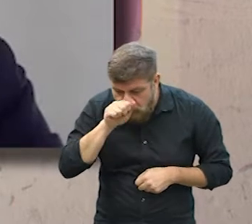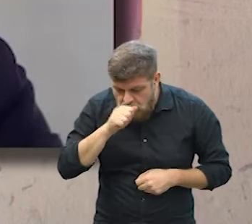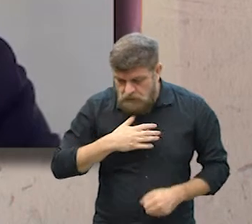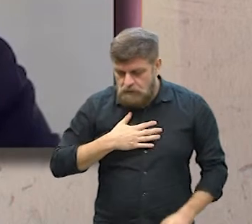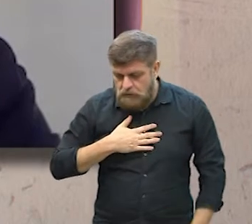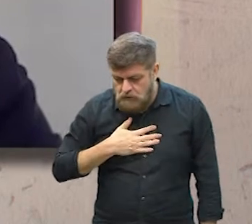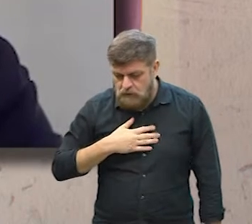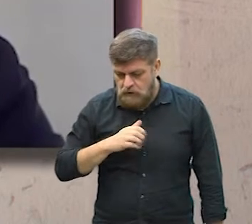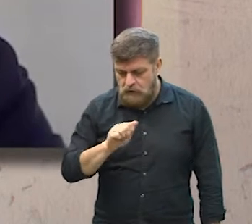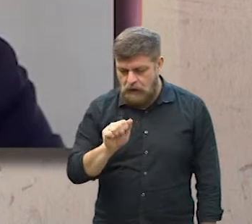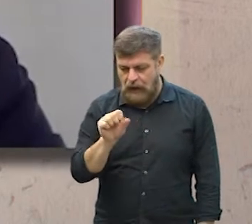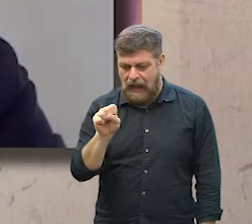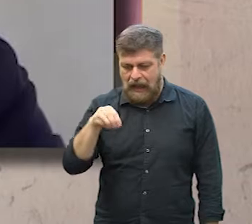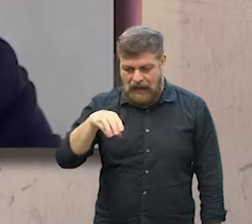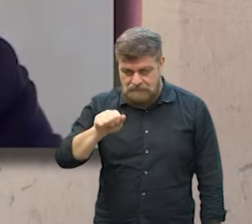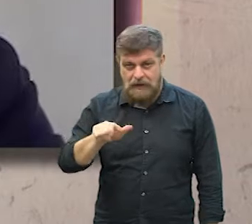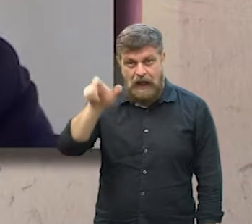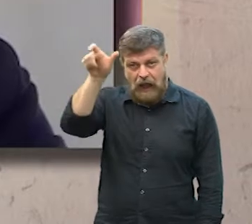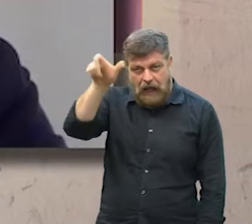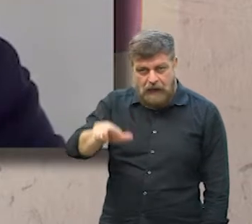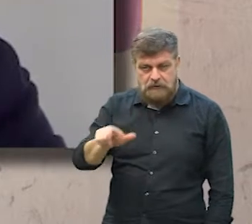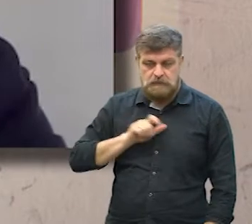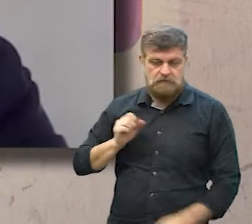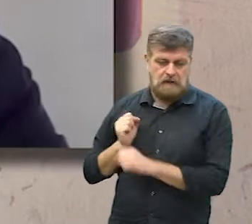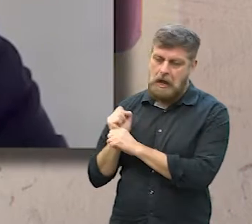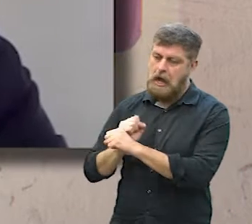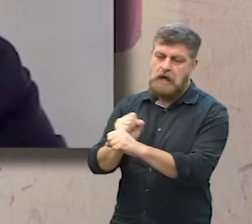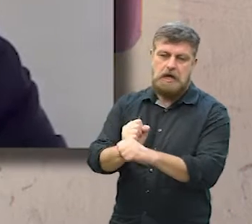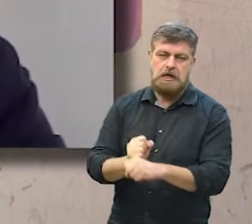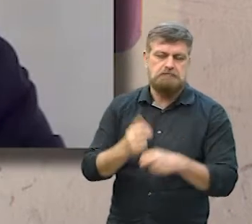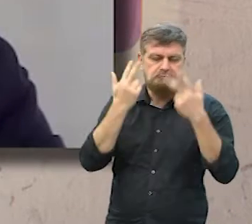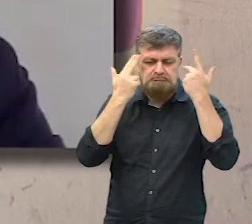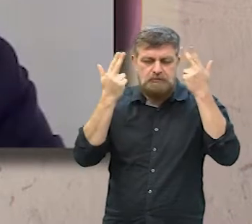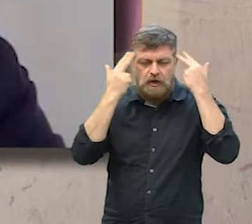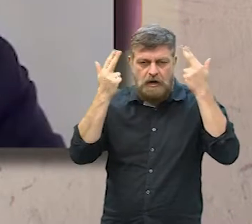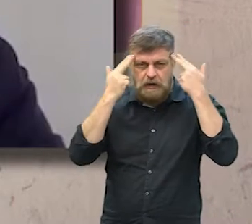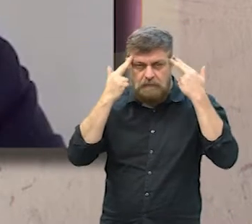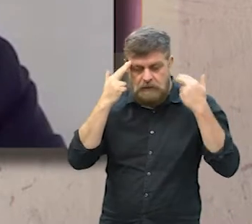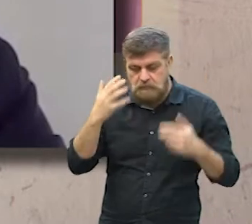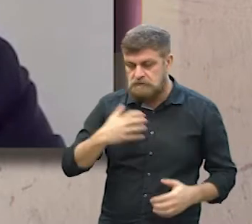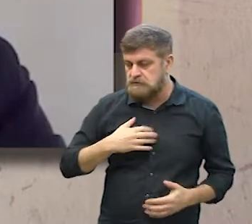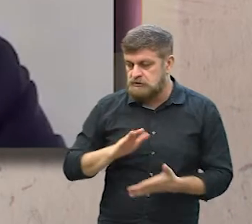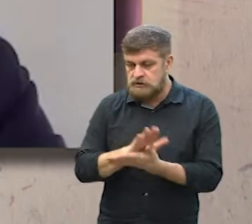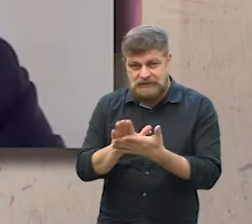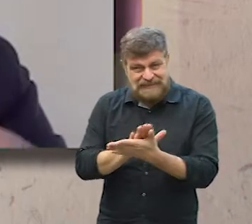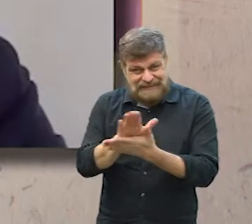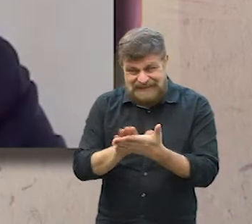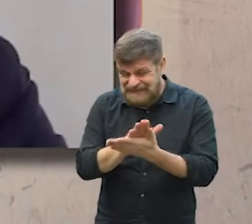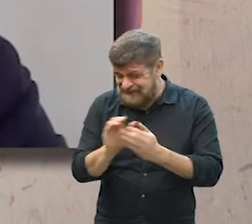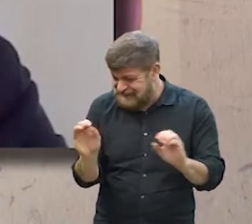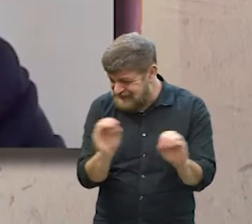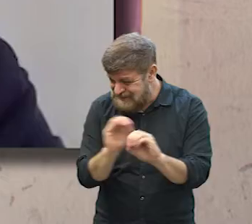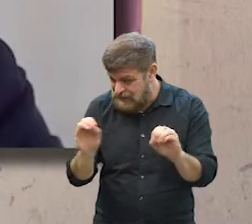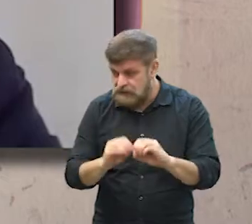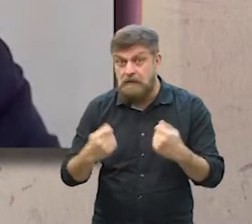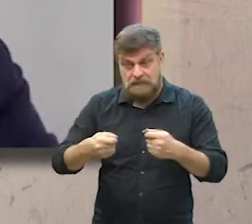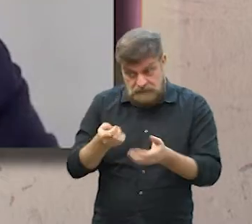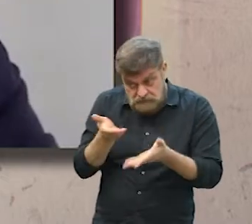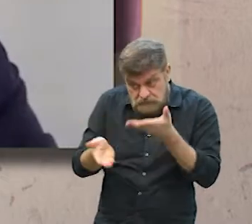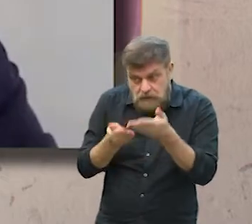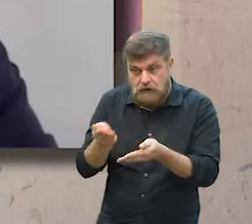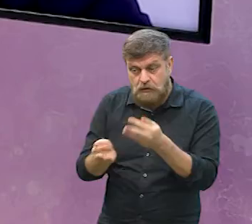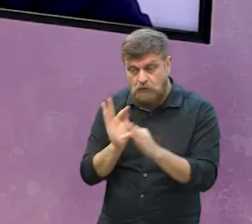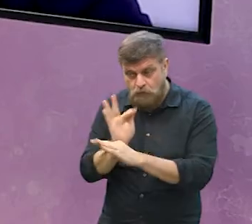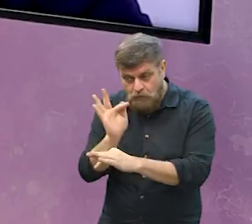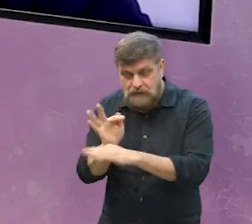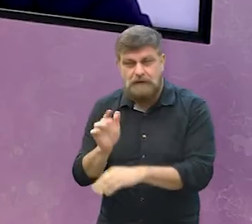quando fala crônica, não quer dizer que o paciente não possa ficar anos sem sintoma nenhum e mesmo sem tratamento, e não quer dizer que ele não tenha que